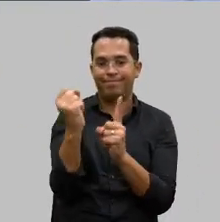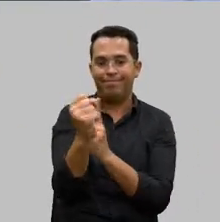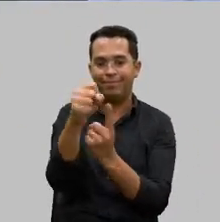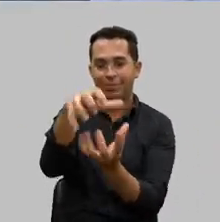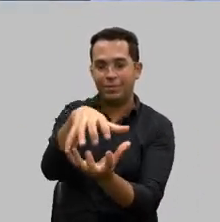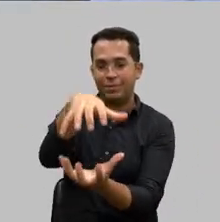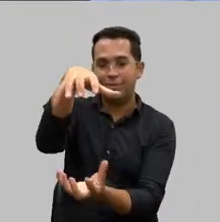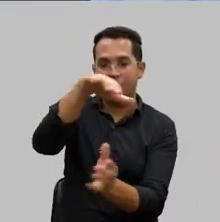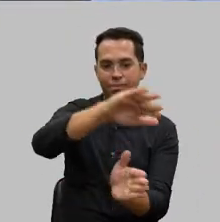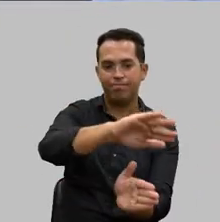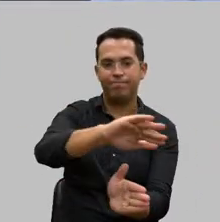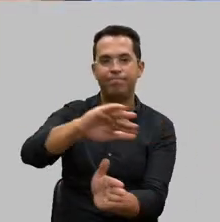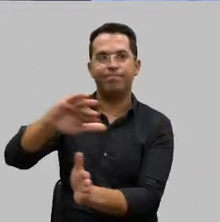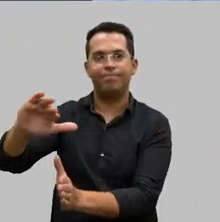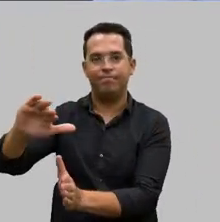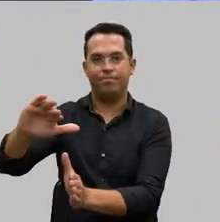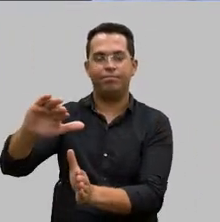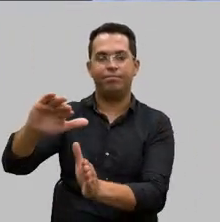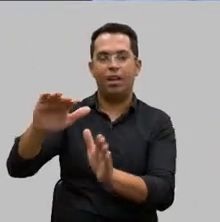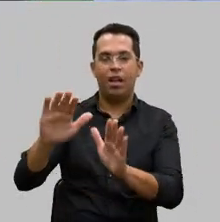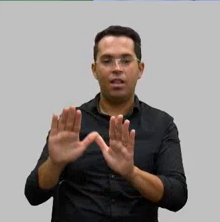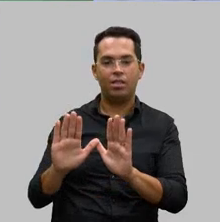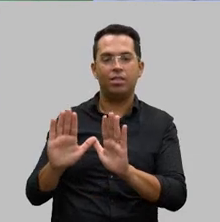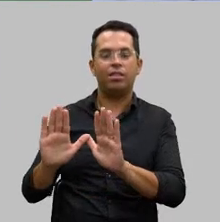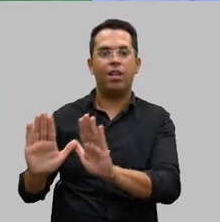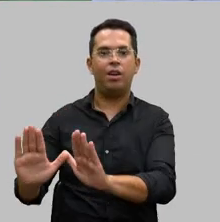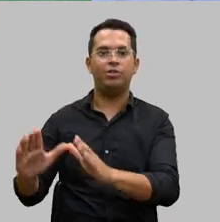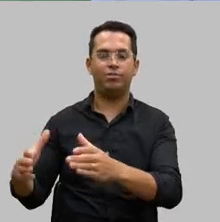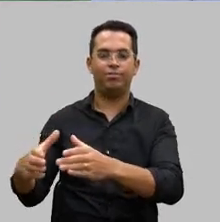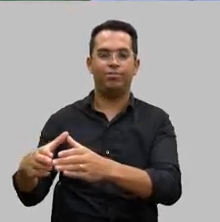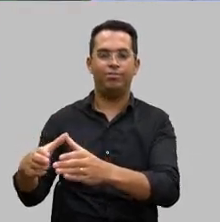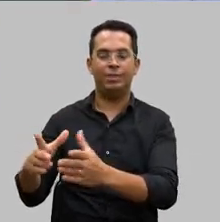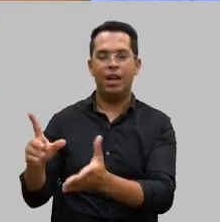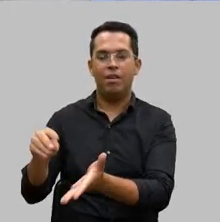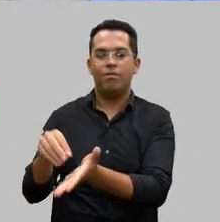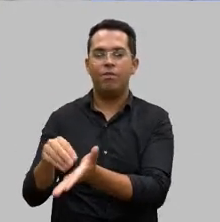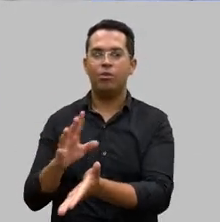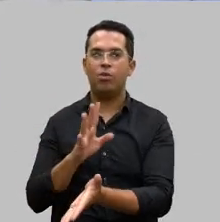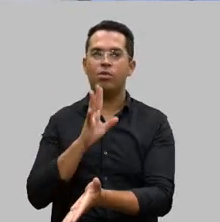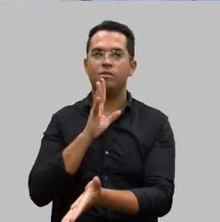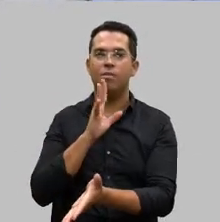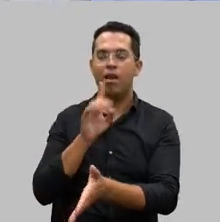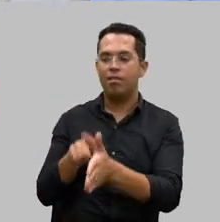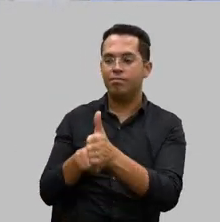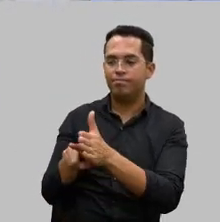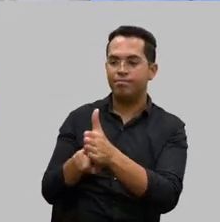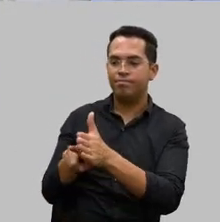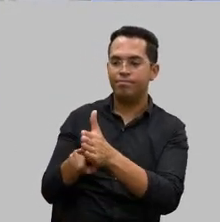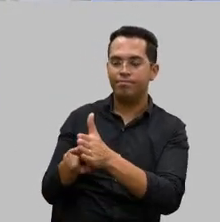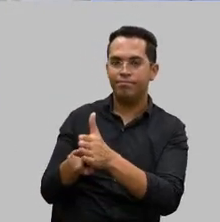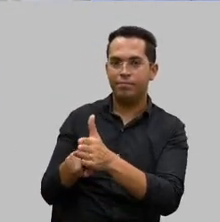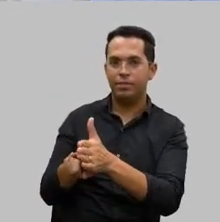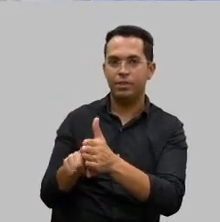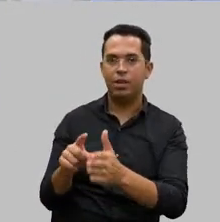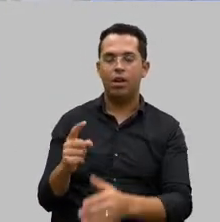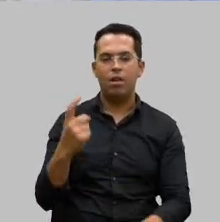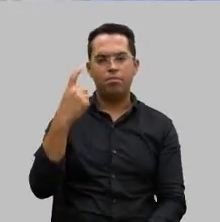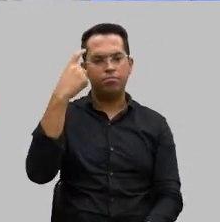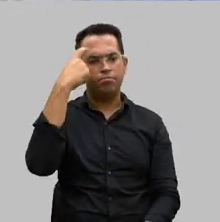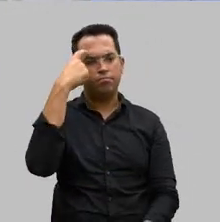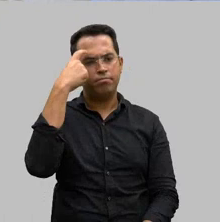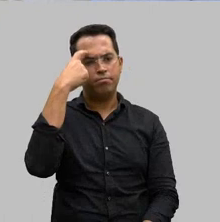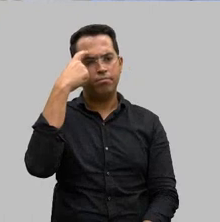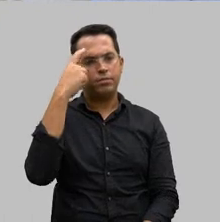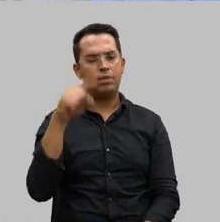abandono tá deixando de buscar um conhecimento então é é algo que a gente precisa pensar muito